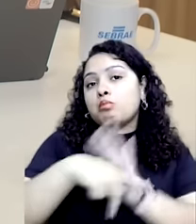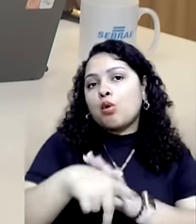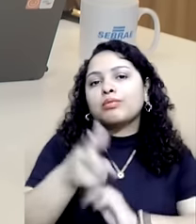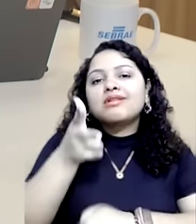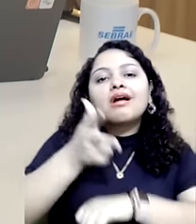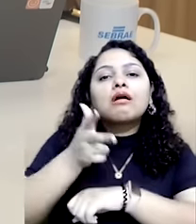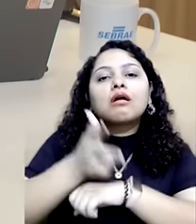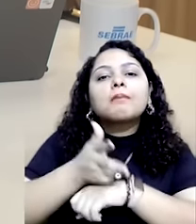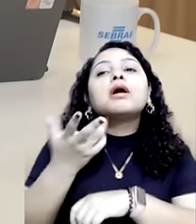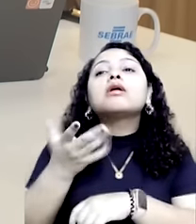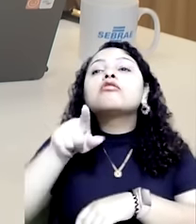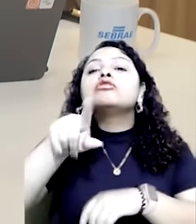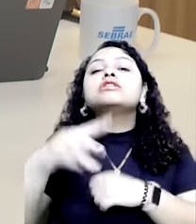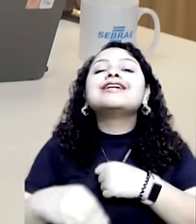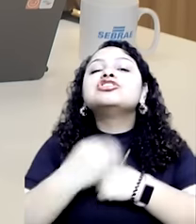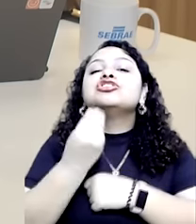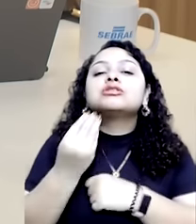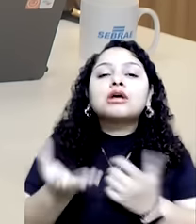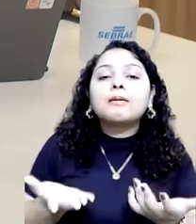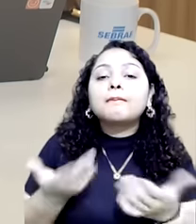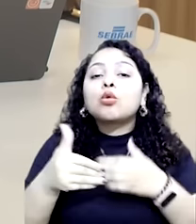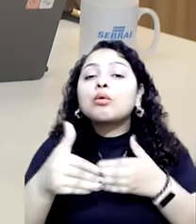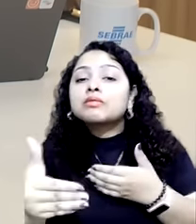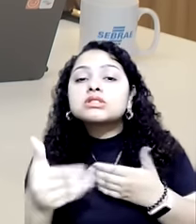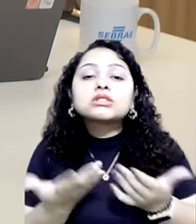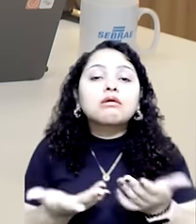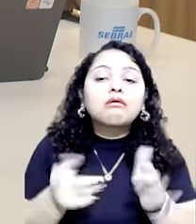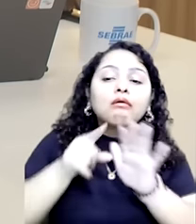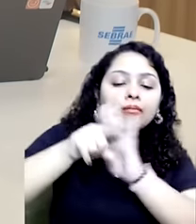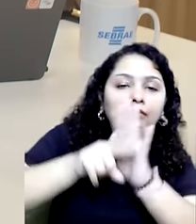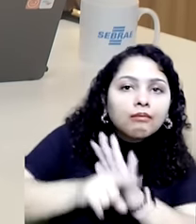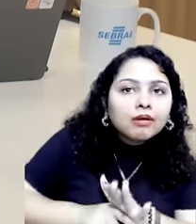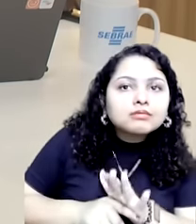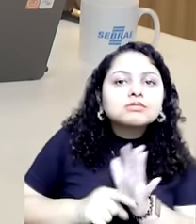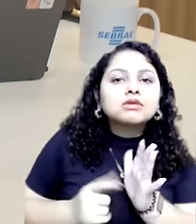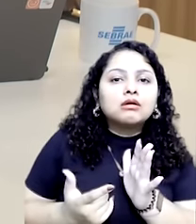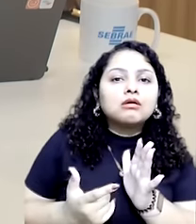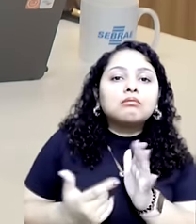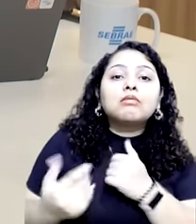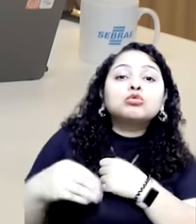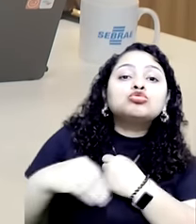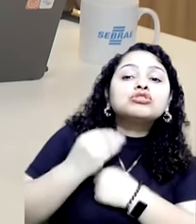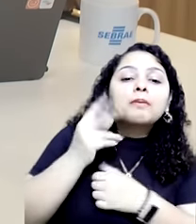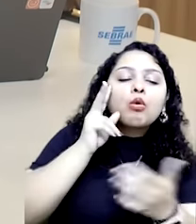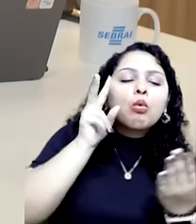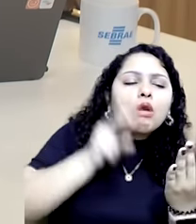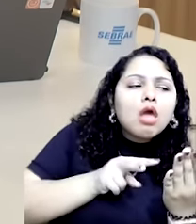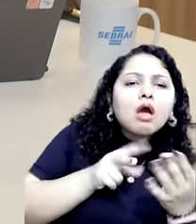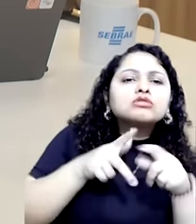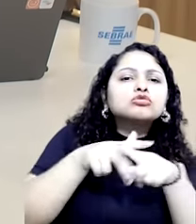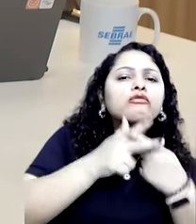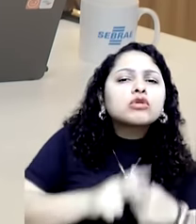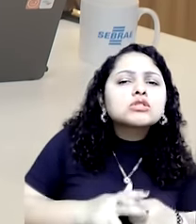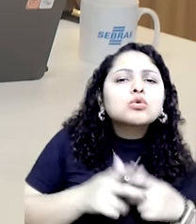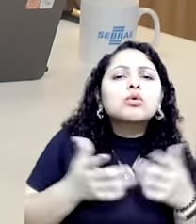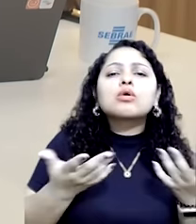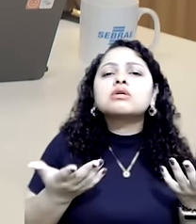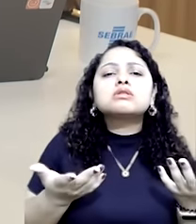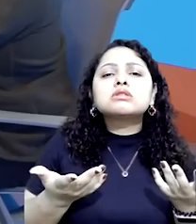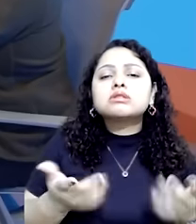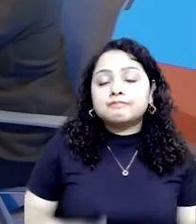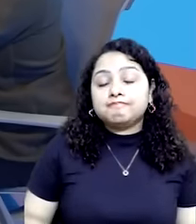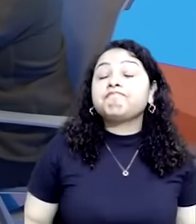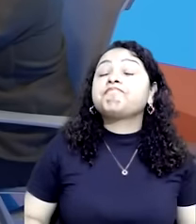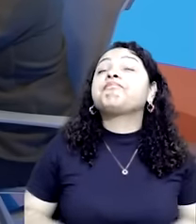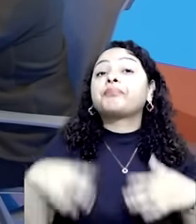O que que você recomenda como dica aí para eu começar a explorar O que que você me dá para começar a olhar as configurações tá